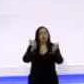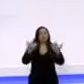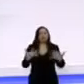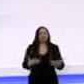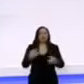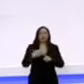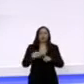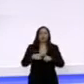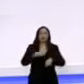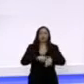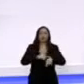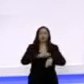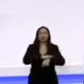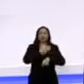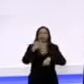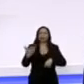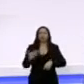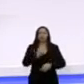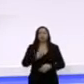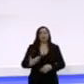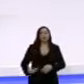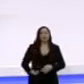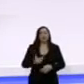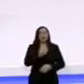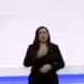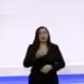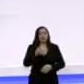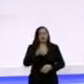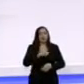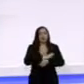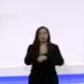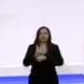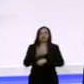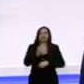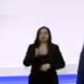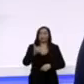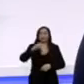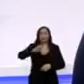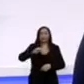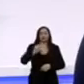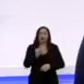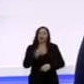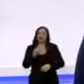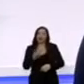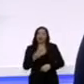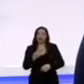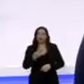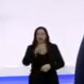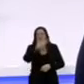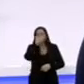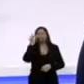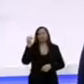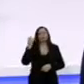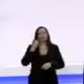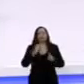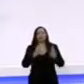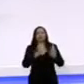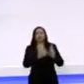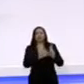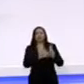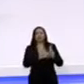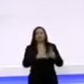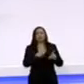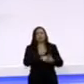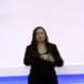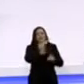explicar por que durante o seu governo de 2015 a 2019 43 assassinatos de indígenas quilombolas e